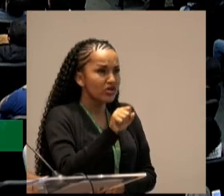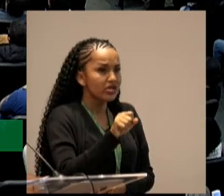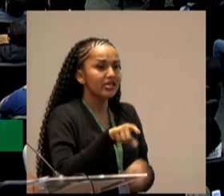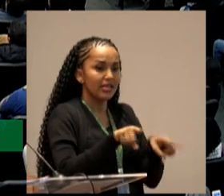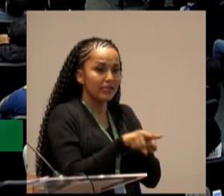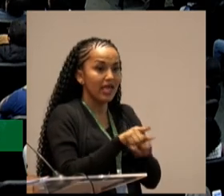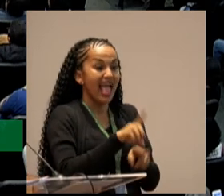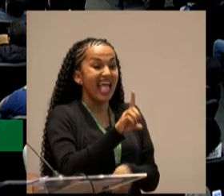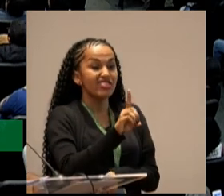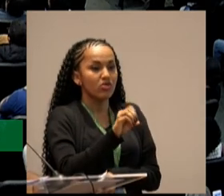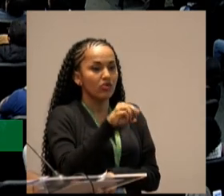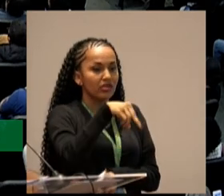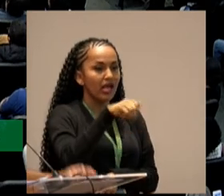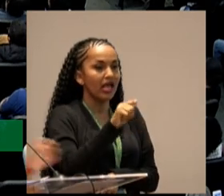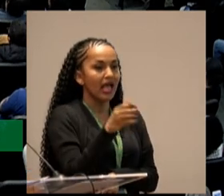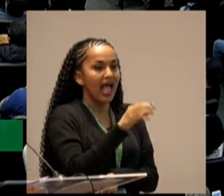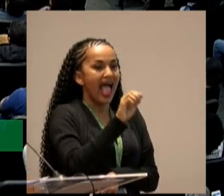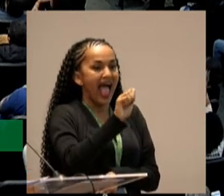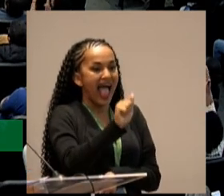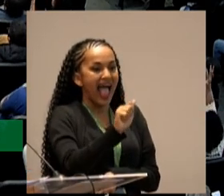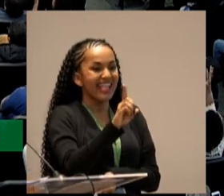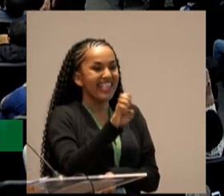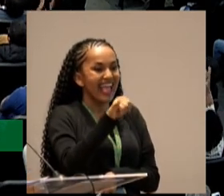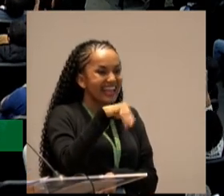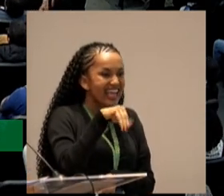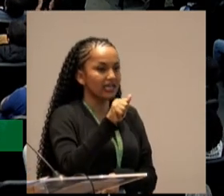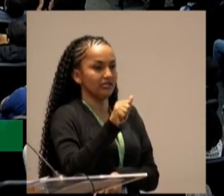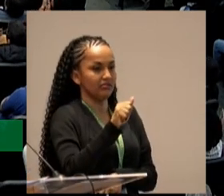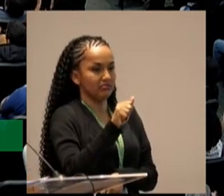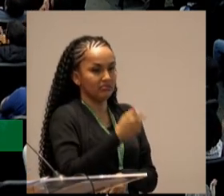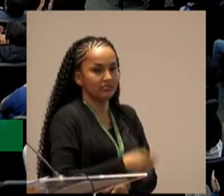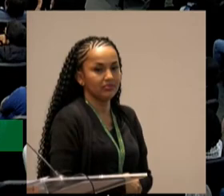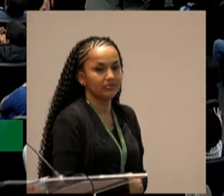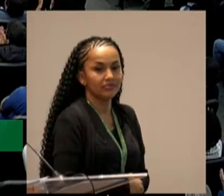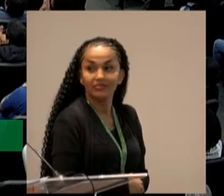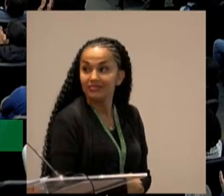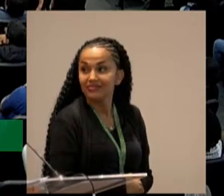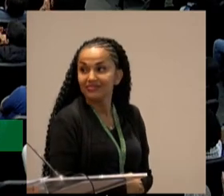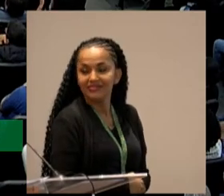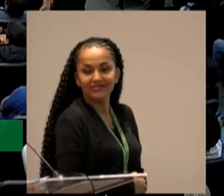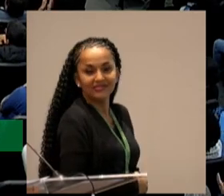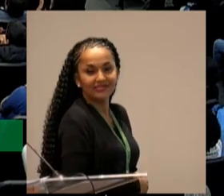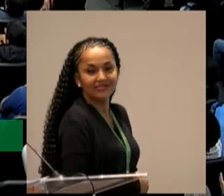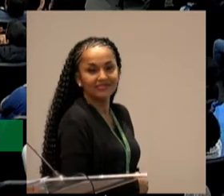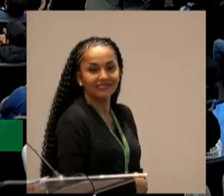dona Adélia. Essas três mulheres.